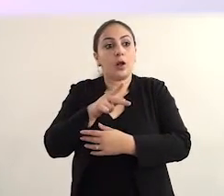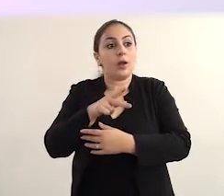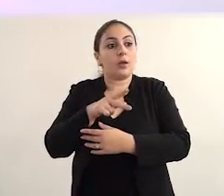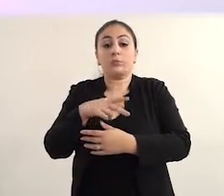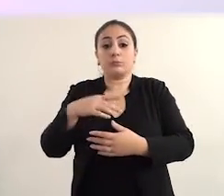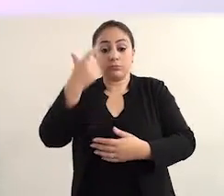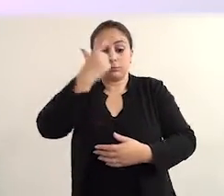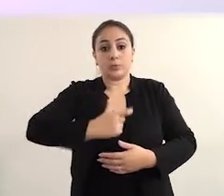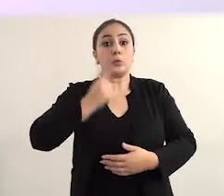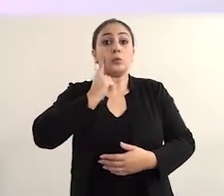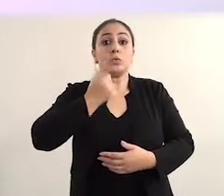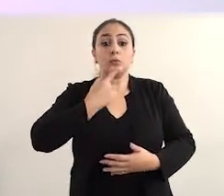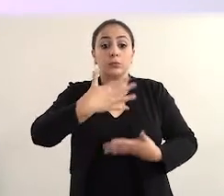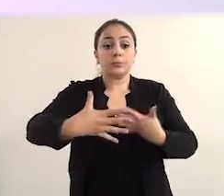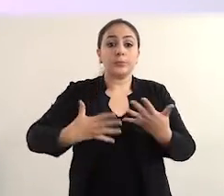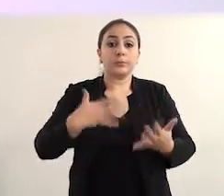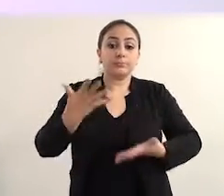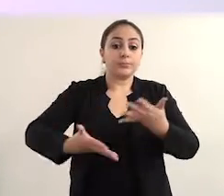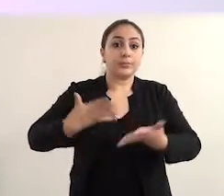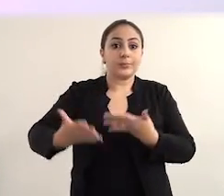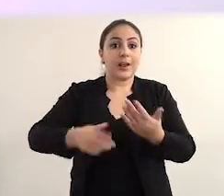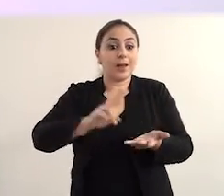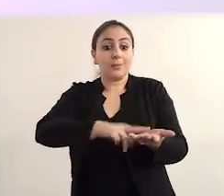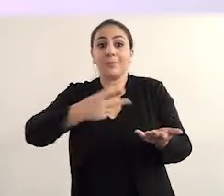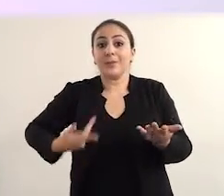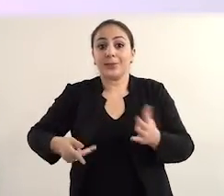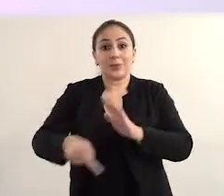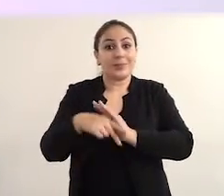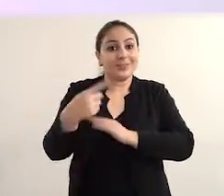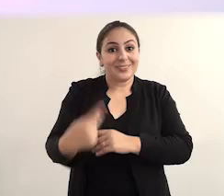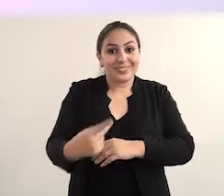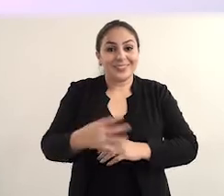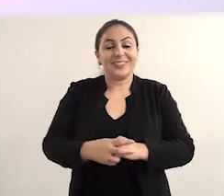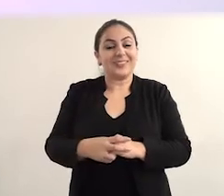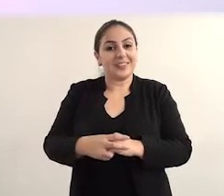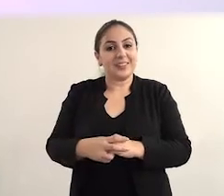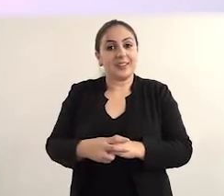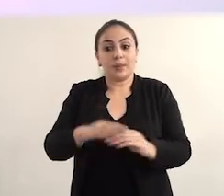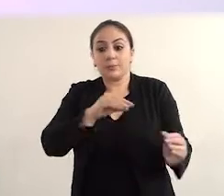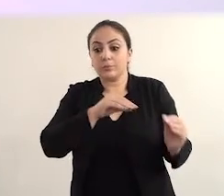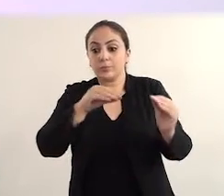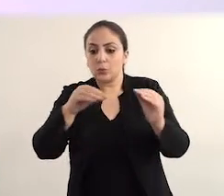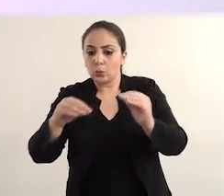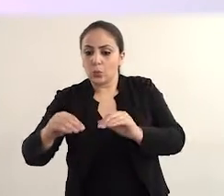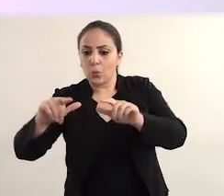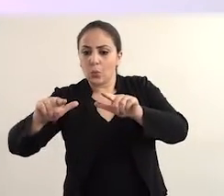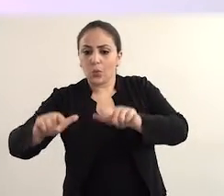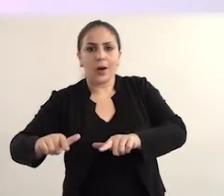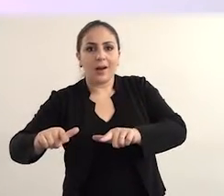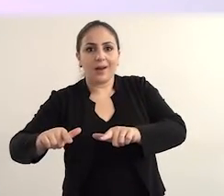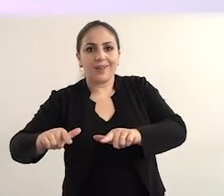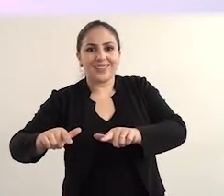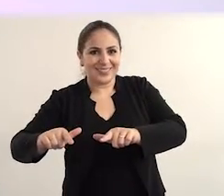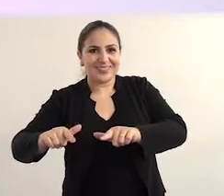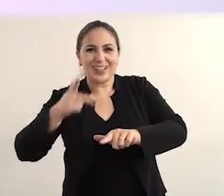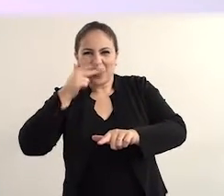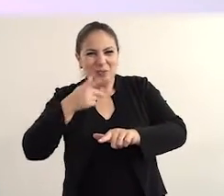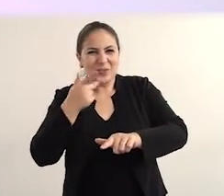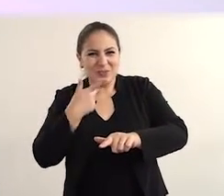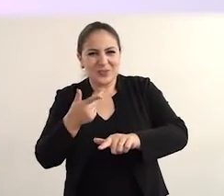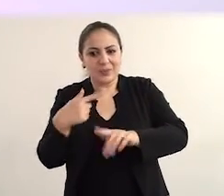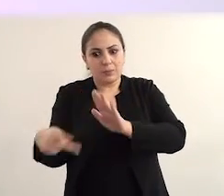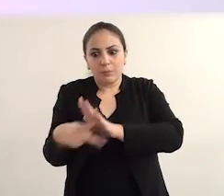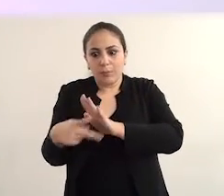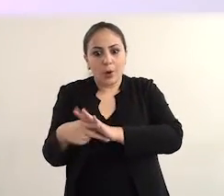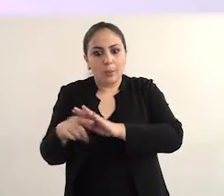Libras, enfim, supostamente bilíngue, né? E foi para um outro espaço em torno daquela moldagem que eu te falei